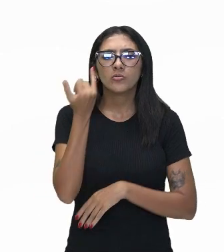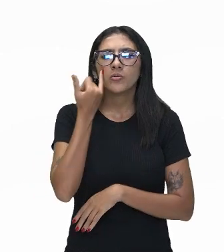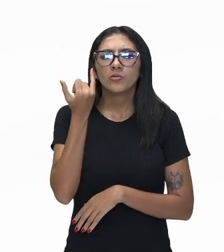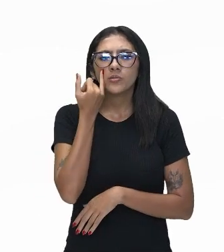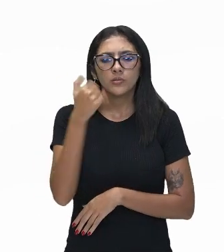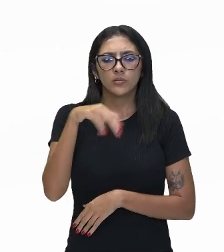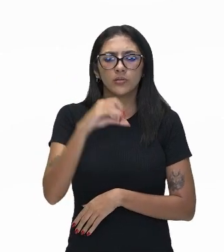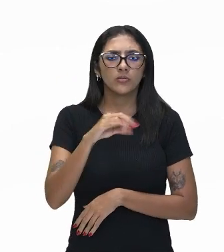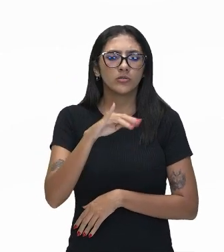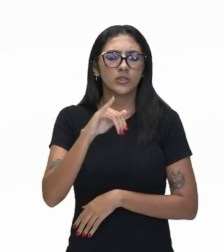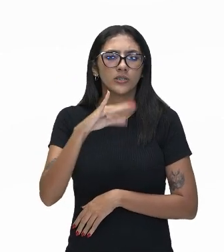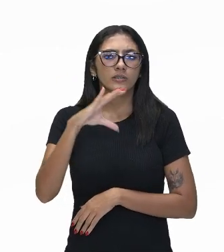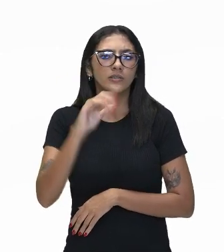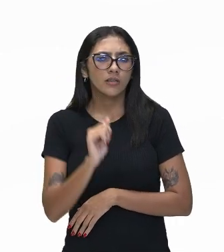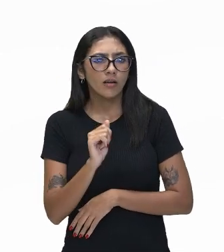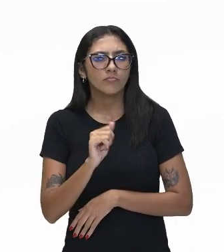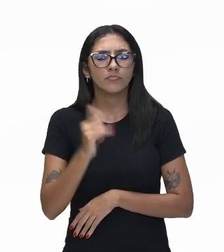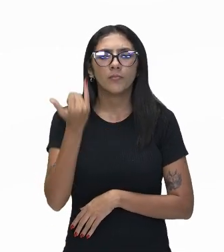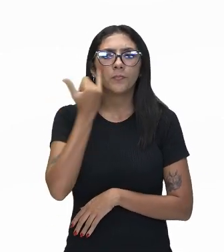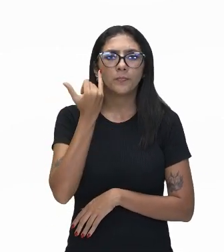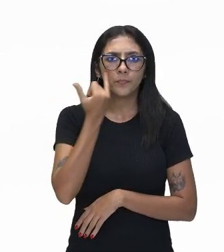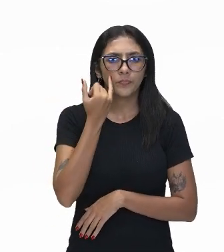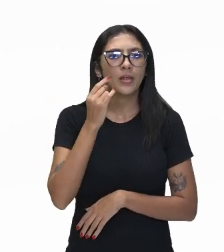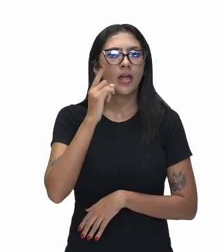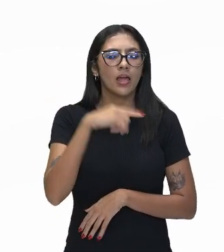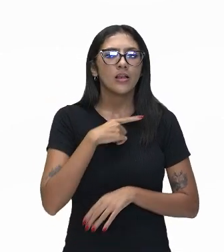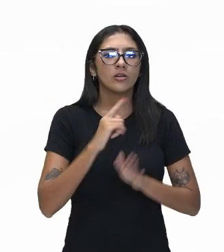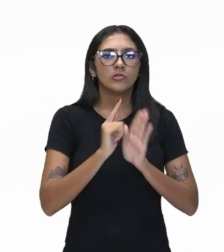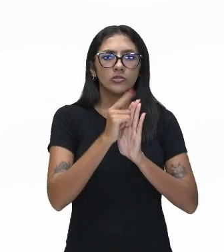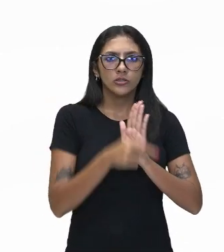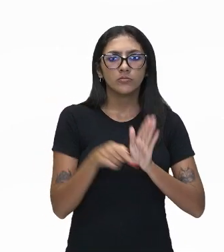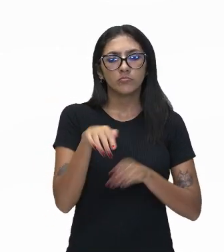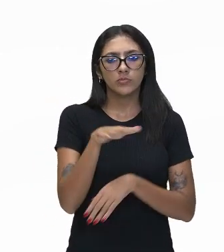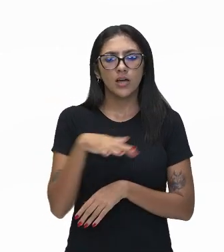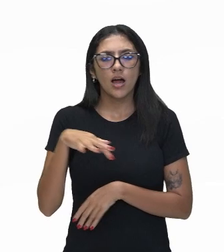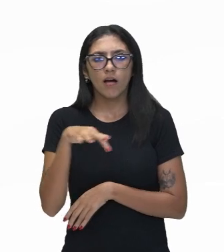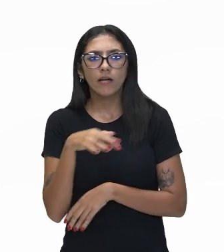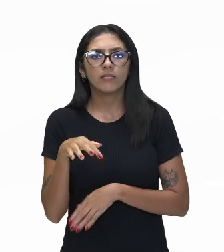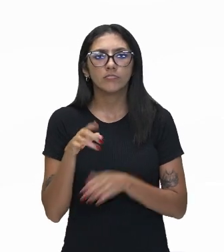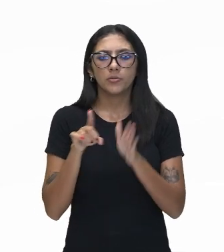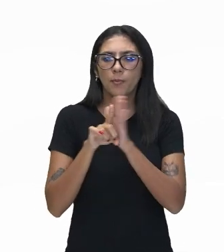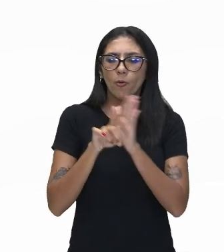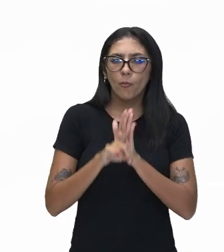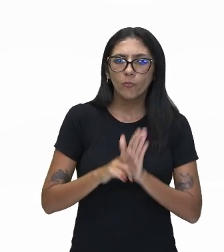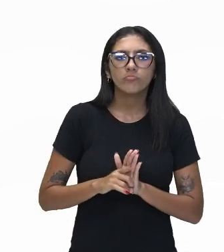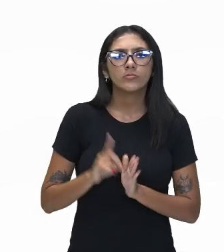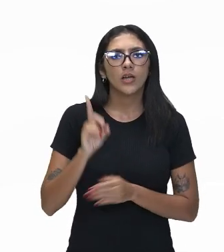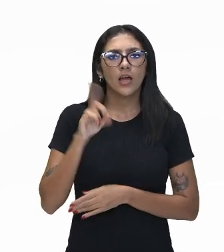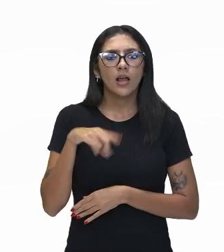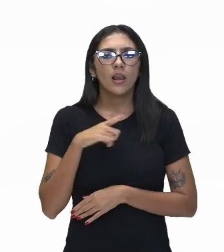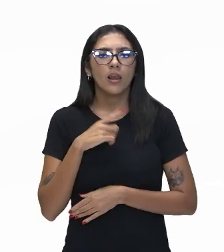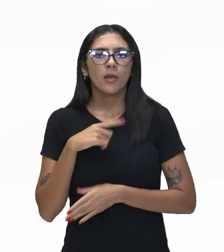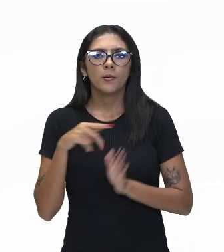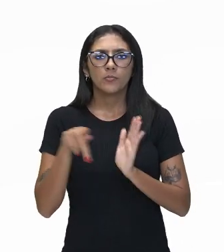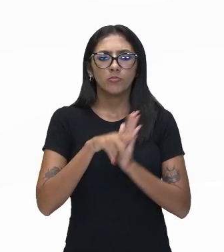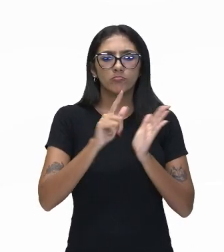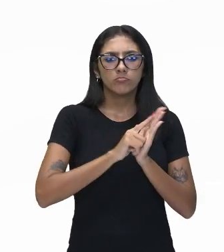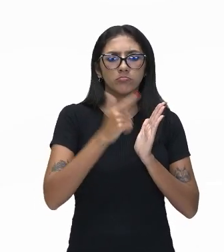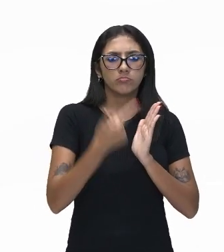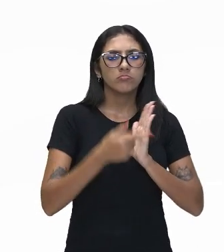a notícia? A notícia é um gênero textual do campo jornalístico. É de natureza narrativa